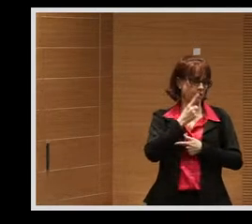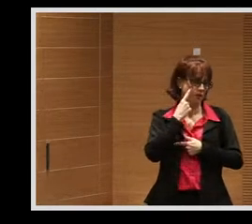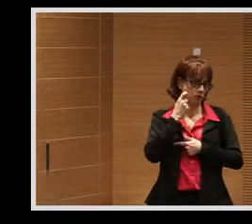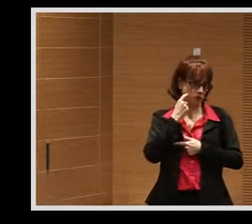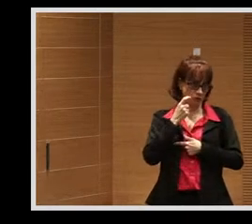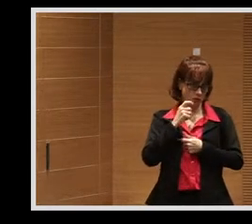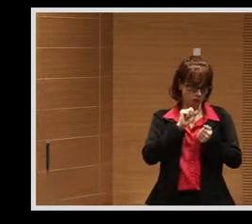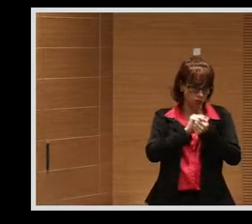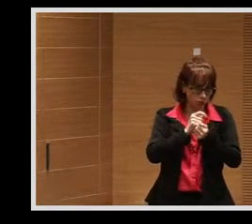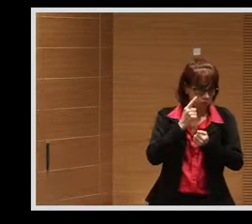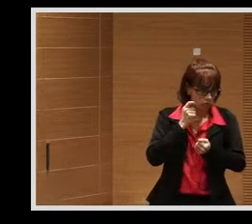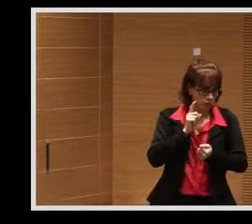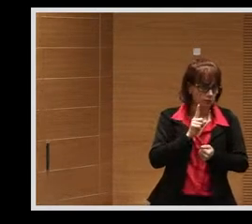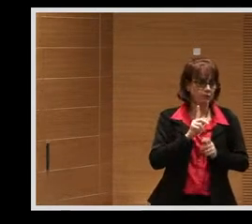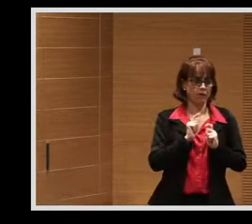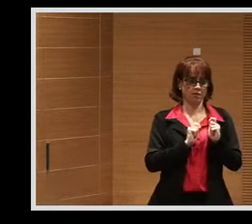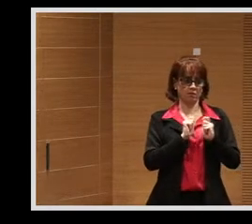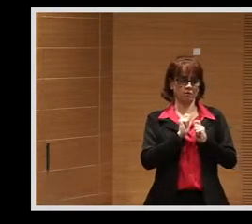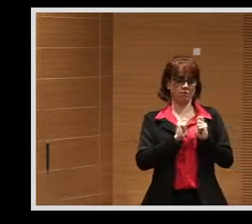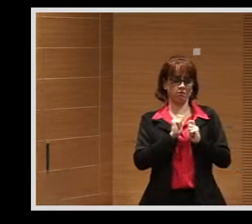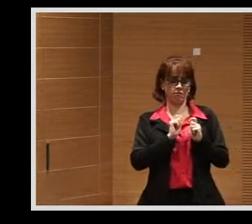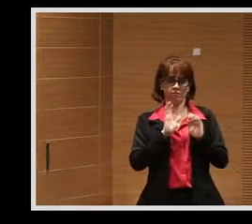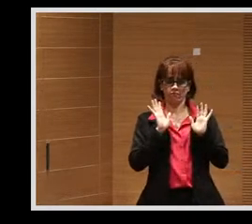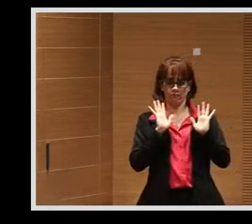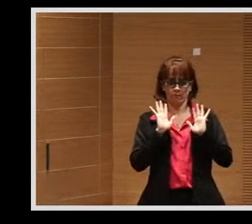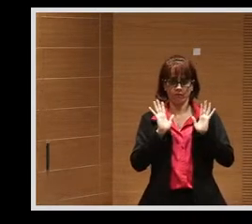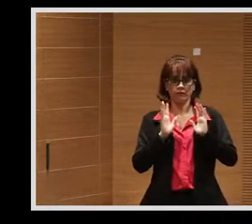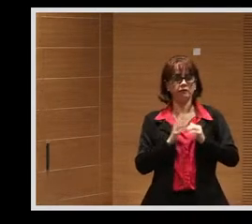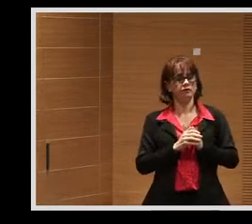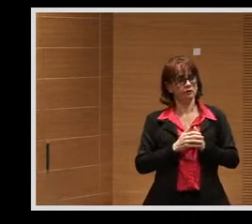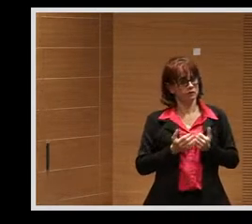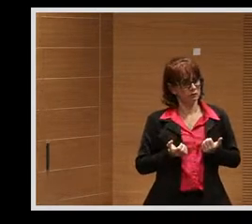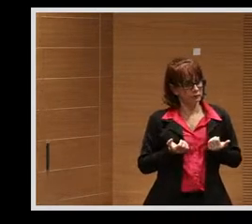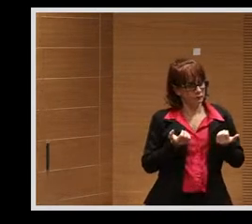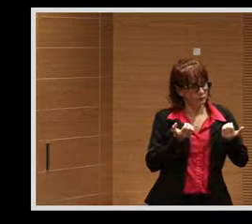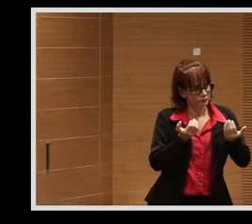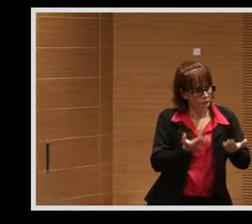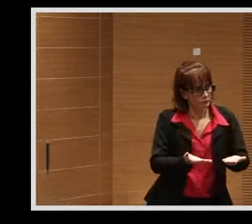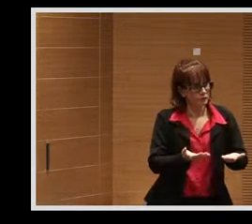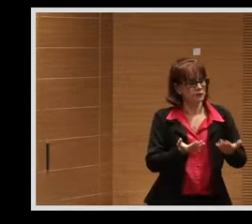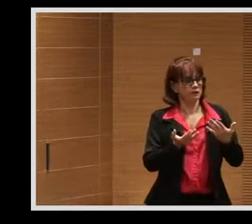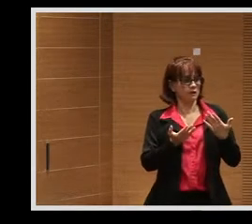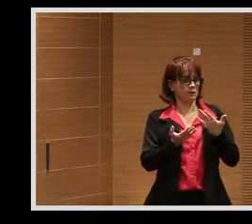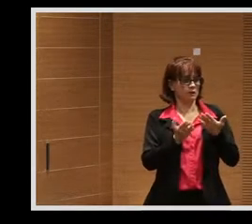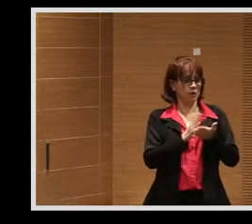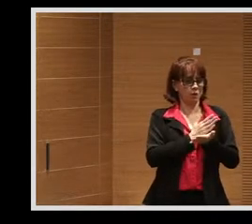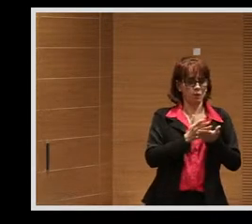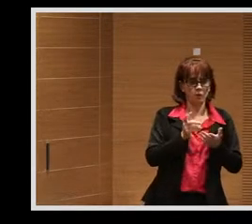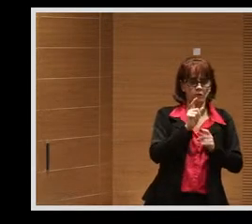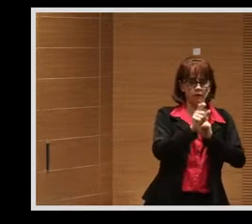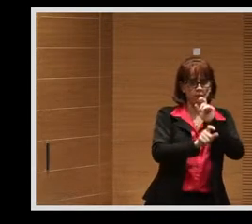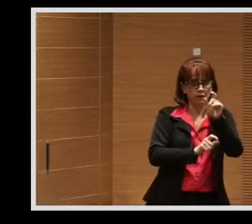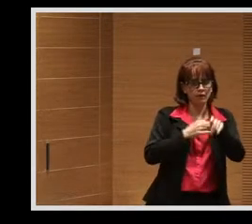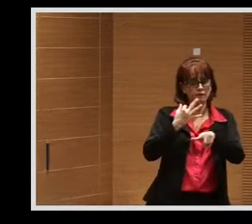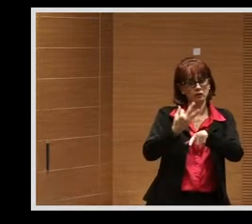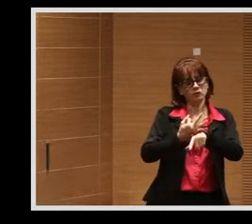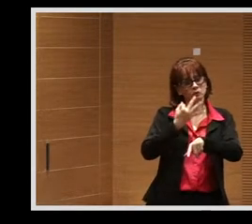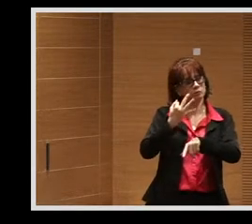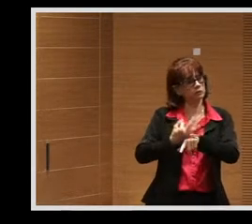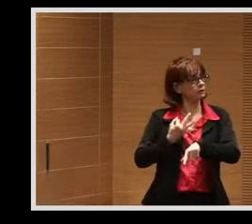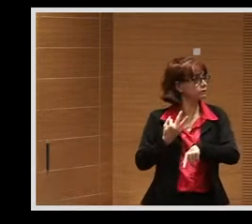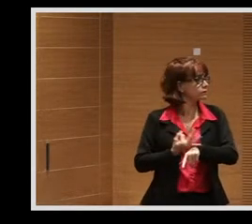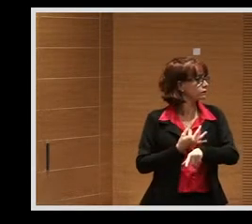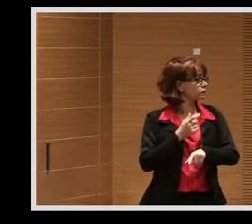às vezes dá vontade, mas a gente sustenta. Né? A gente oferece palavras e a gente vai suportando. E com essa